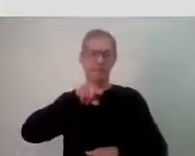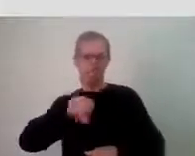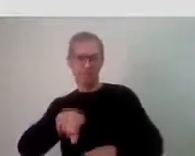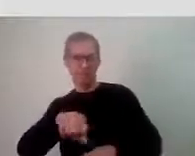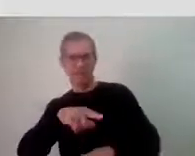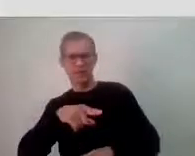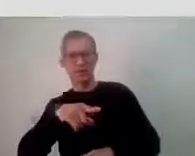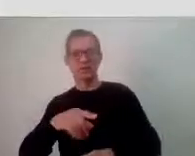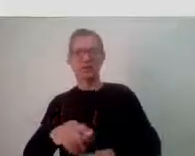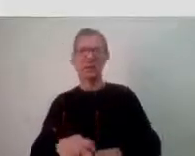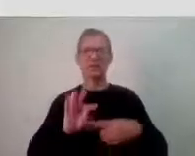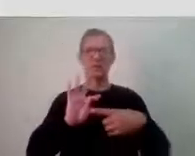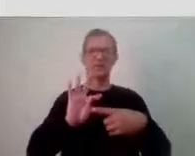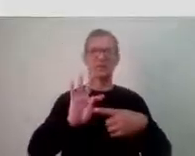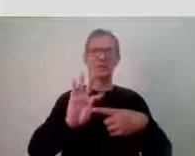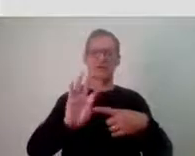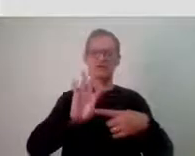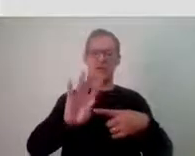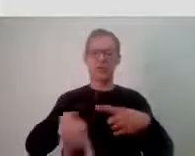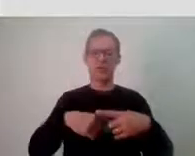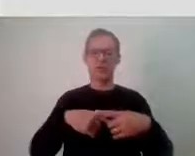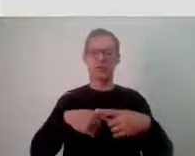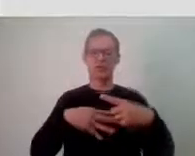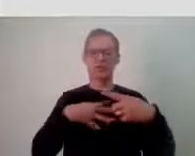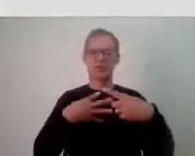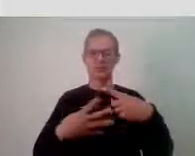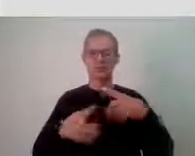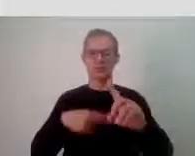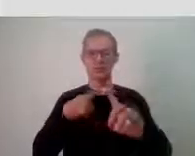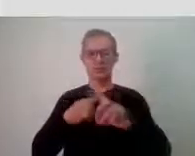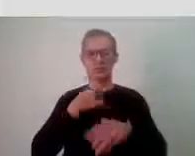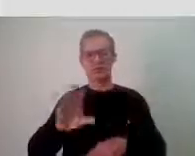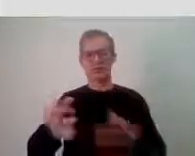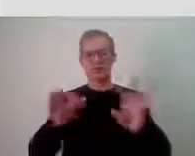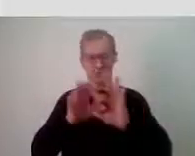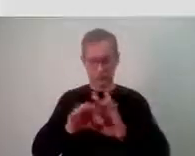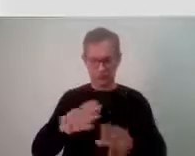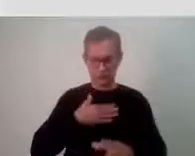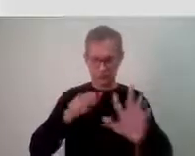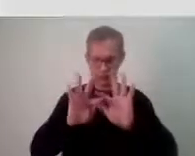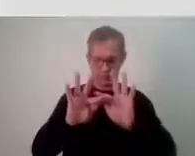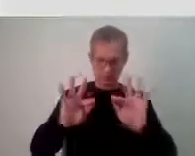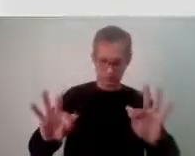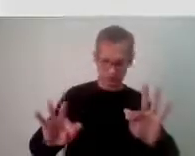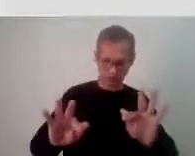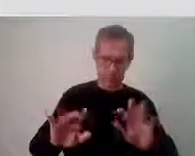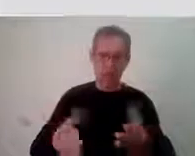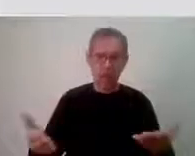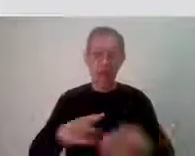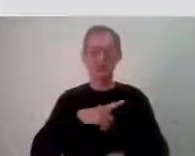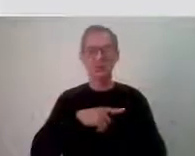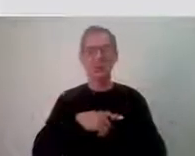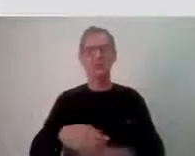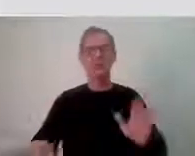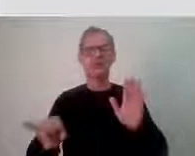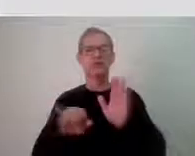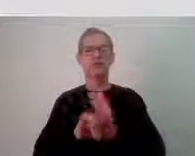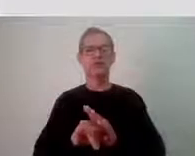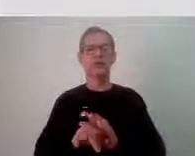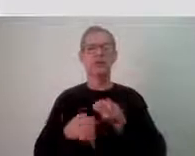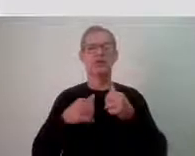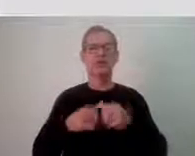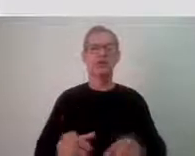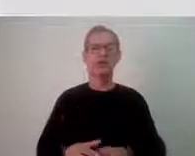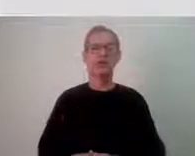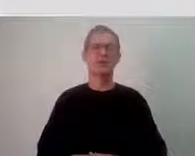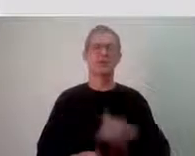T a quarta mais C. Ok, integrei a minha função. Mas agora a gente tem que descobrir quem. Quem que é esse